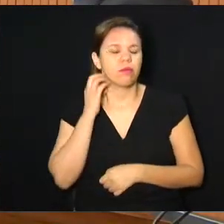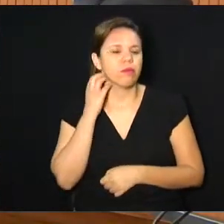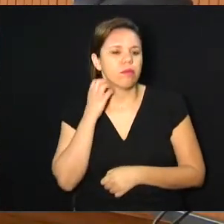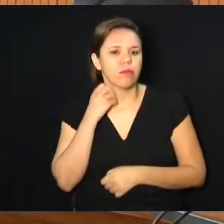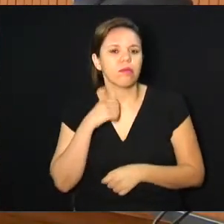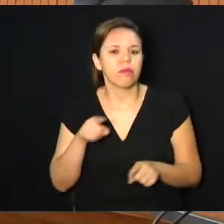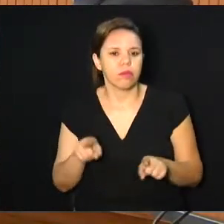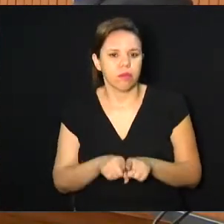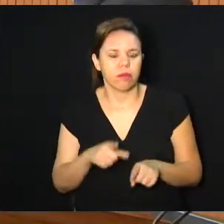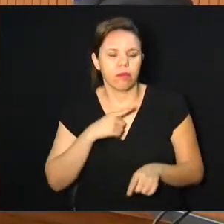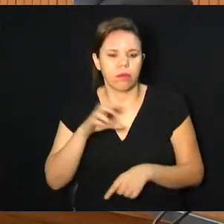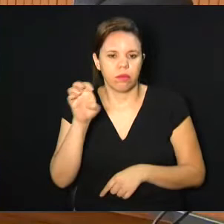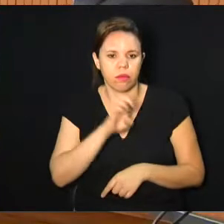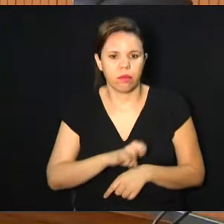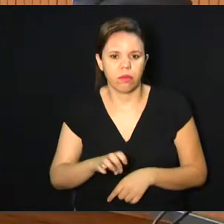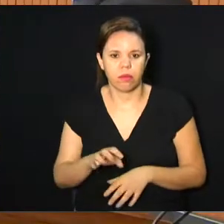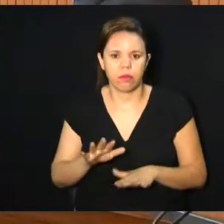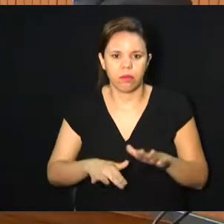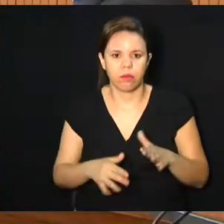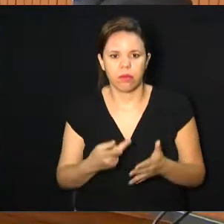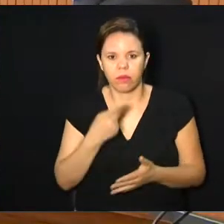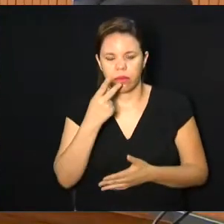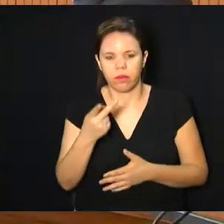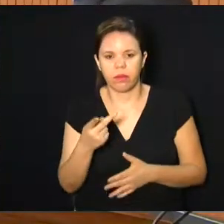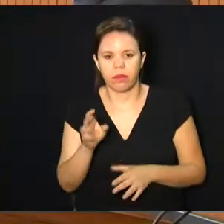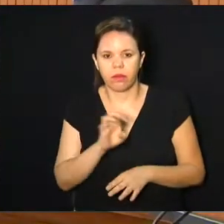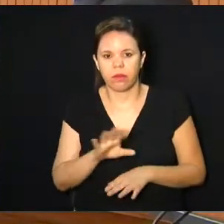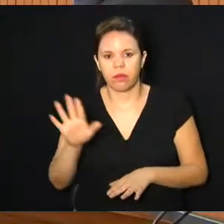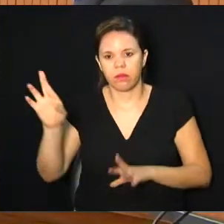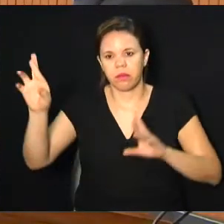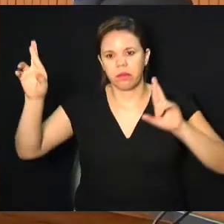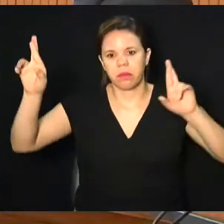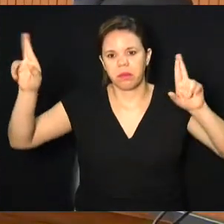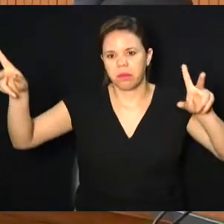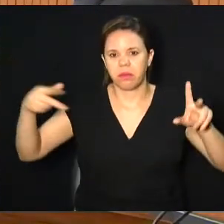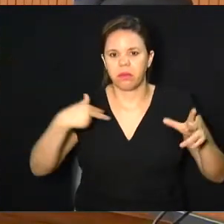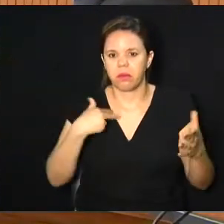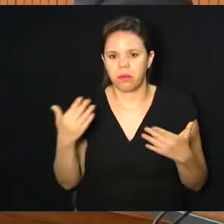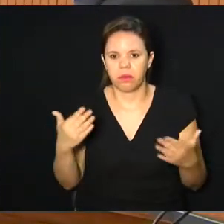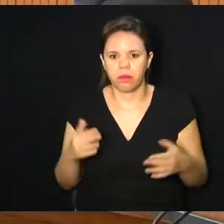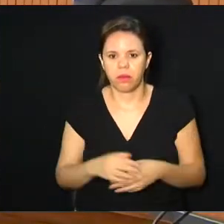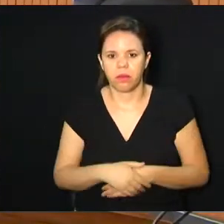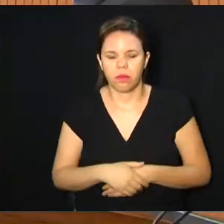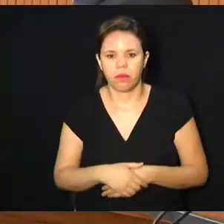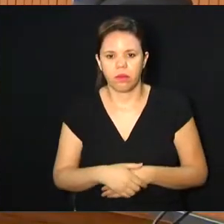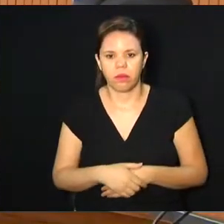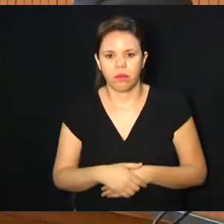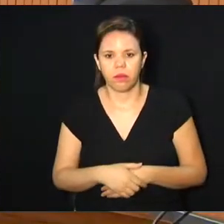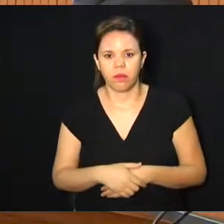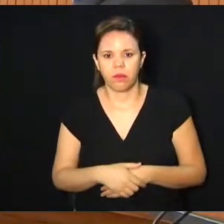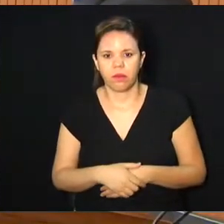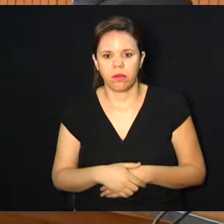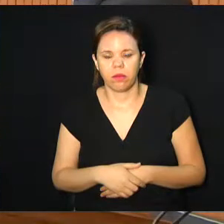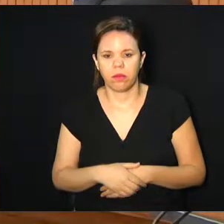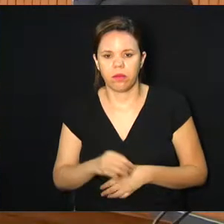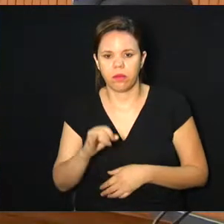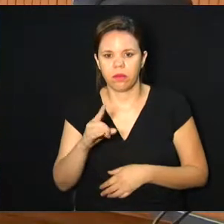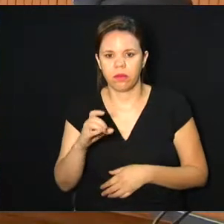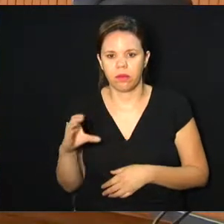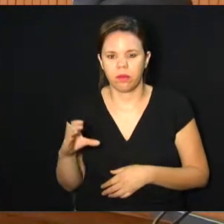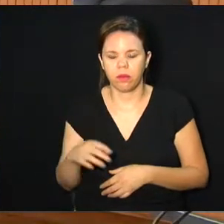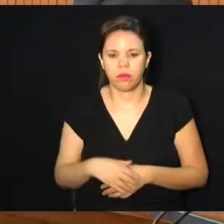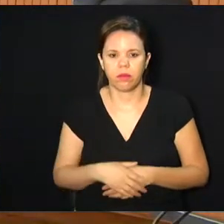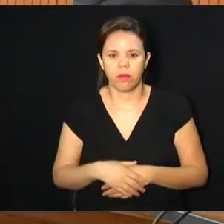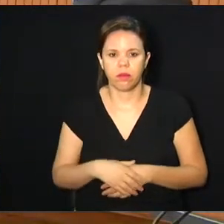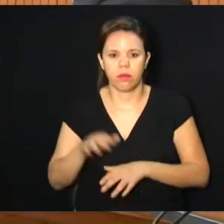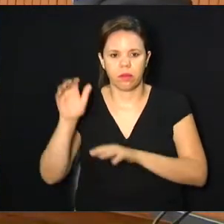também tem na Europa, que é ruim às vezes falar da Europa, porque os caras falam que a Europa é muito diferente, não conta. Mas um parceiro do IDEC